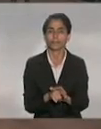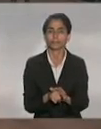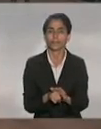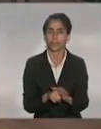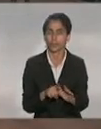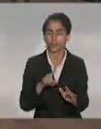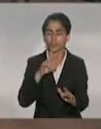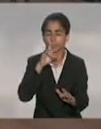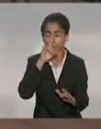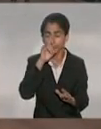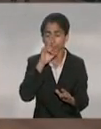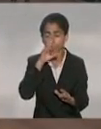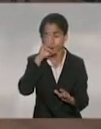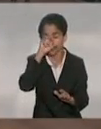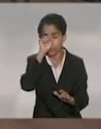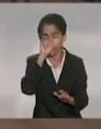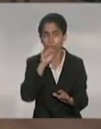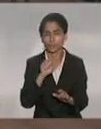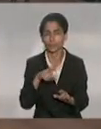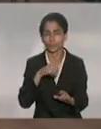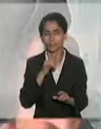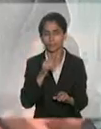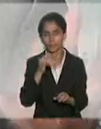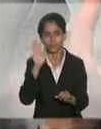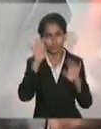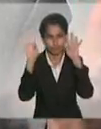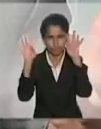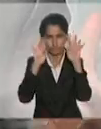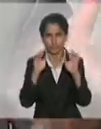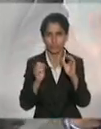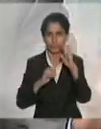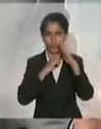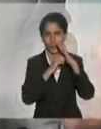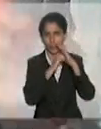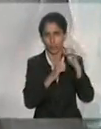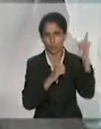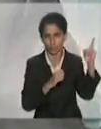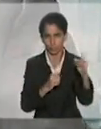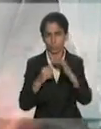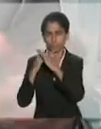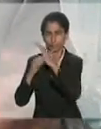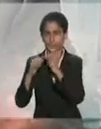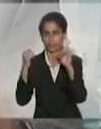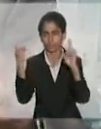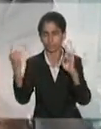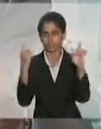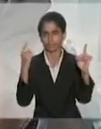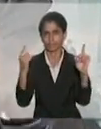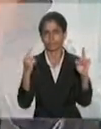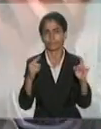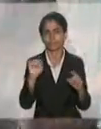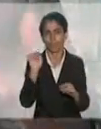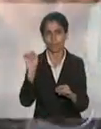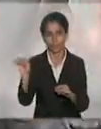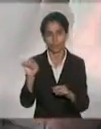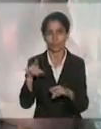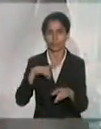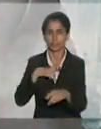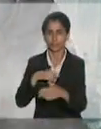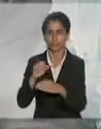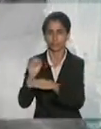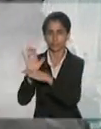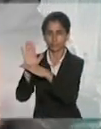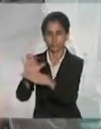grave. Imagine duas empresas que já estão aqui. Uma tem um benefício